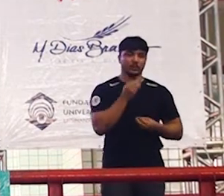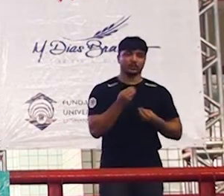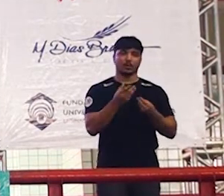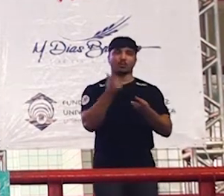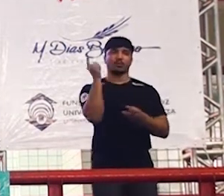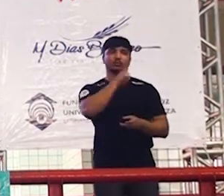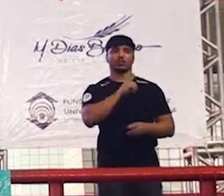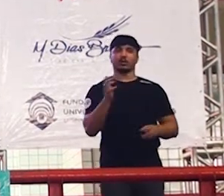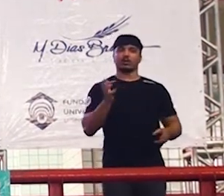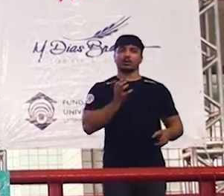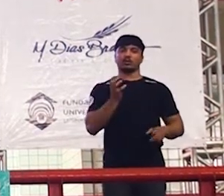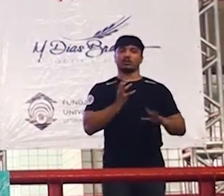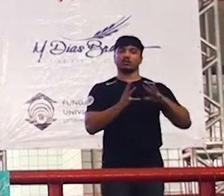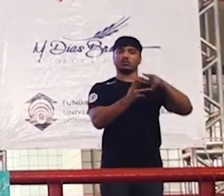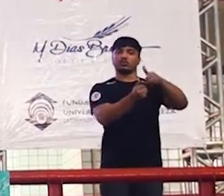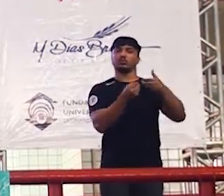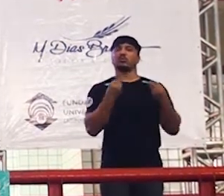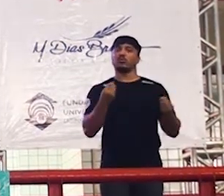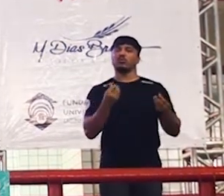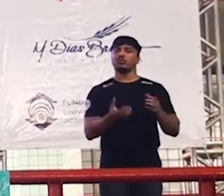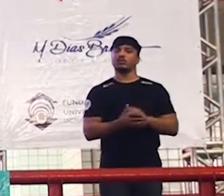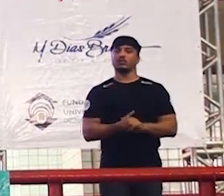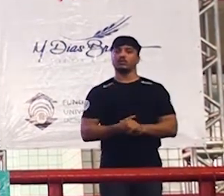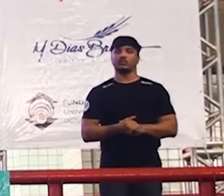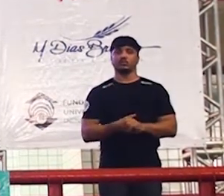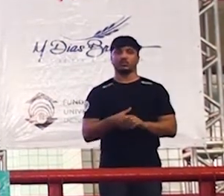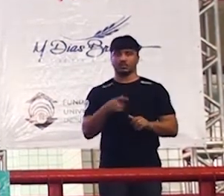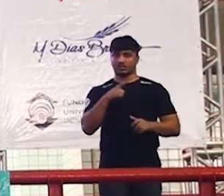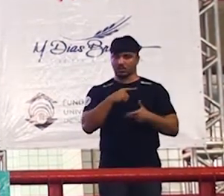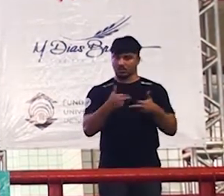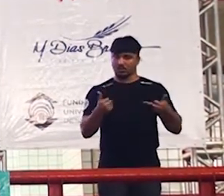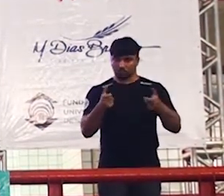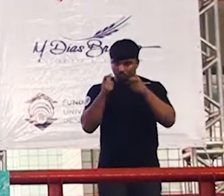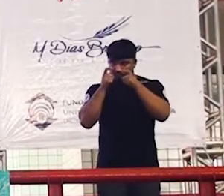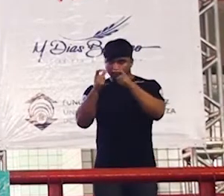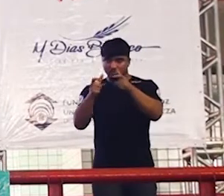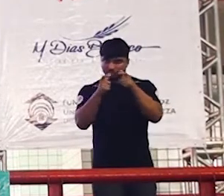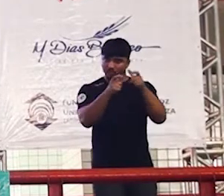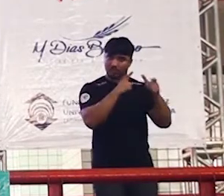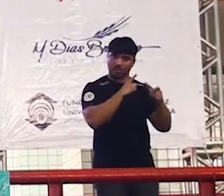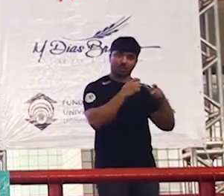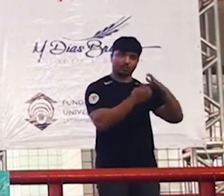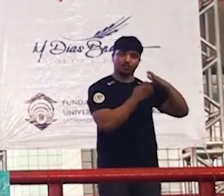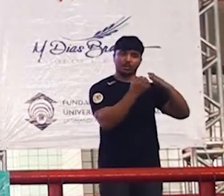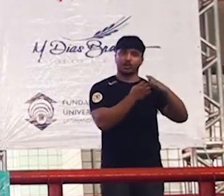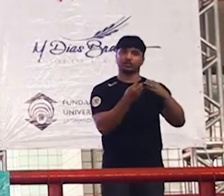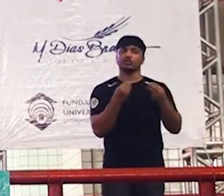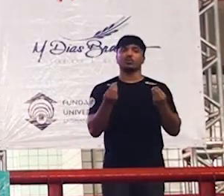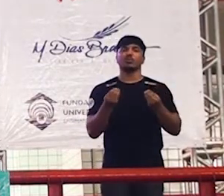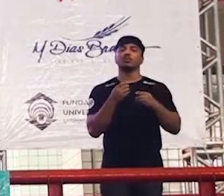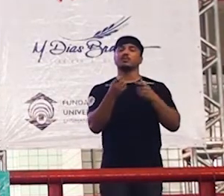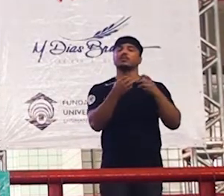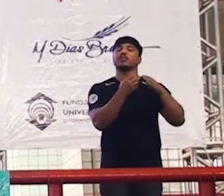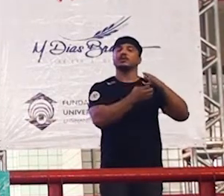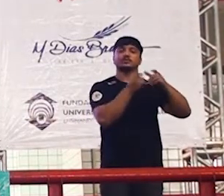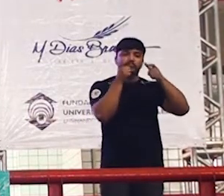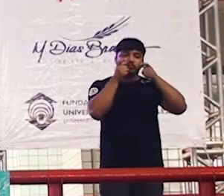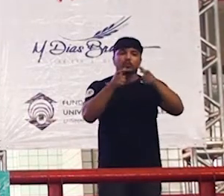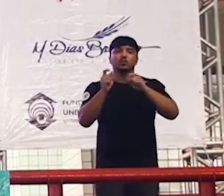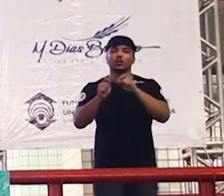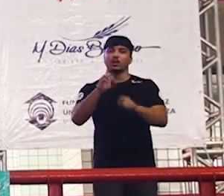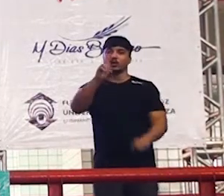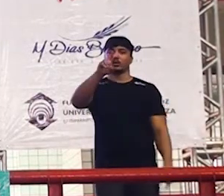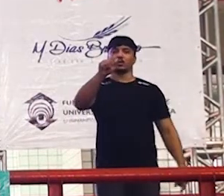torna um dos homens mais ricos do mundo? Ele tem algo que interessa às empresas. E o que interessa às empresas?